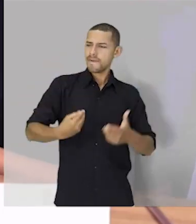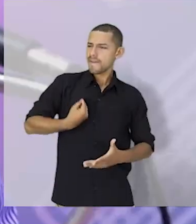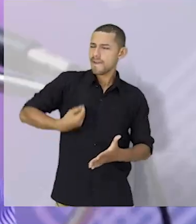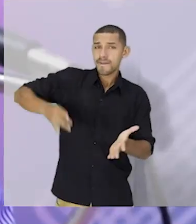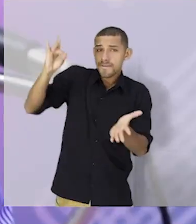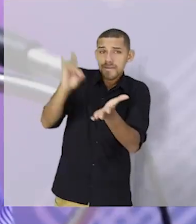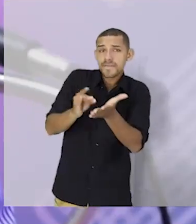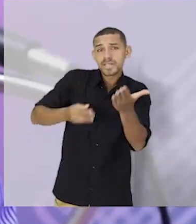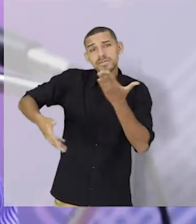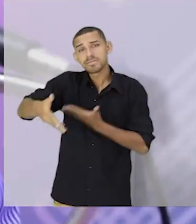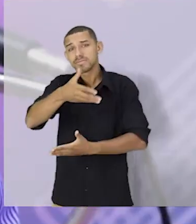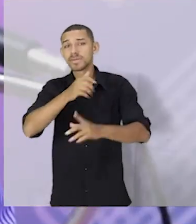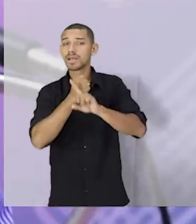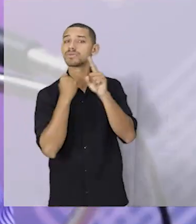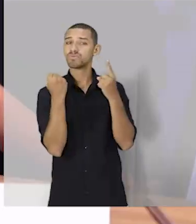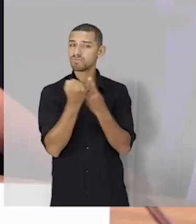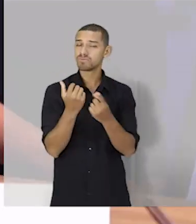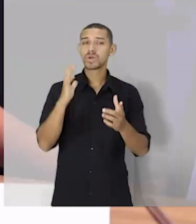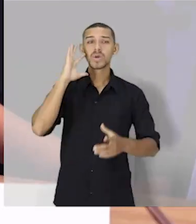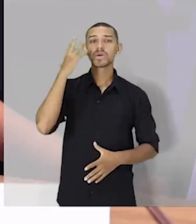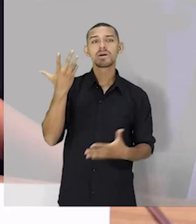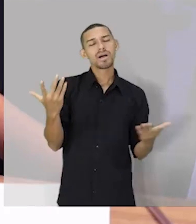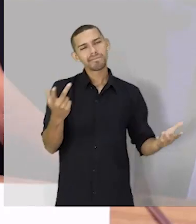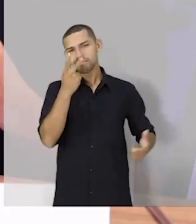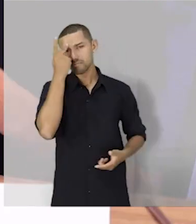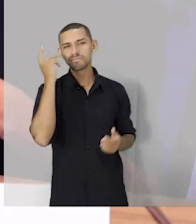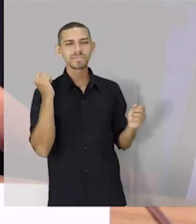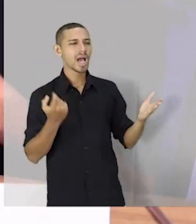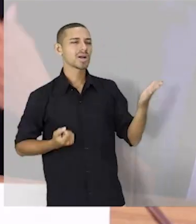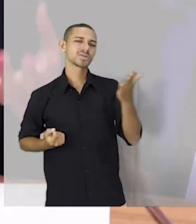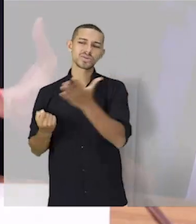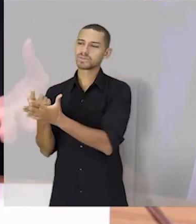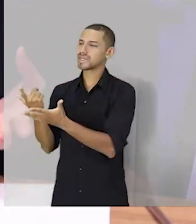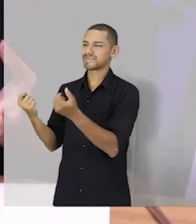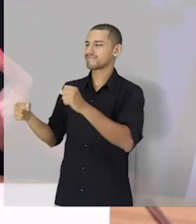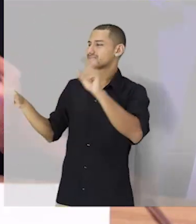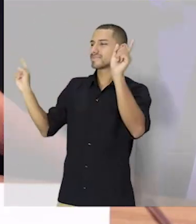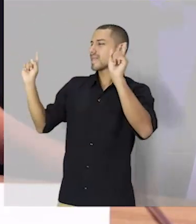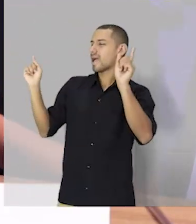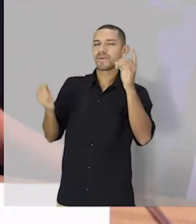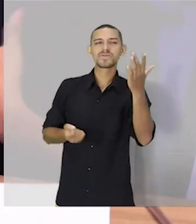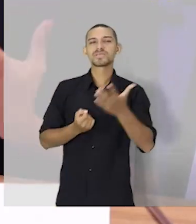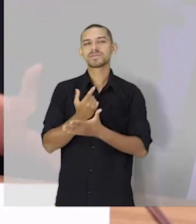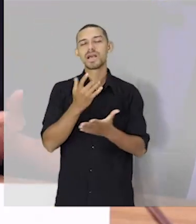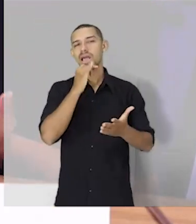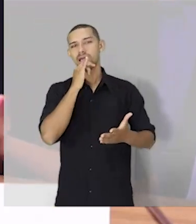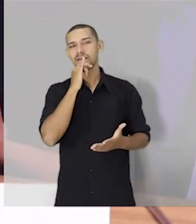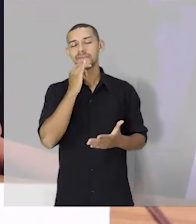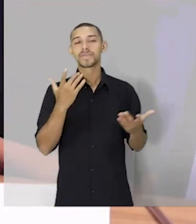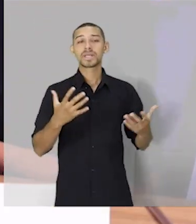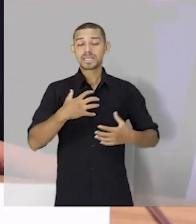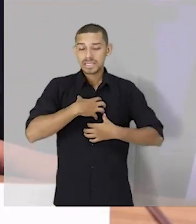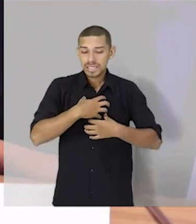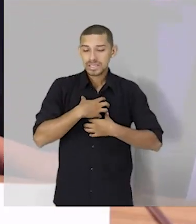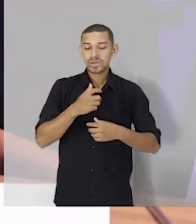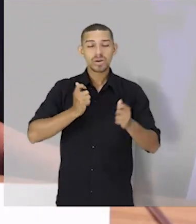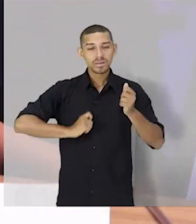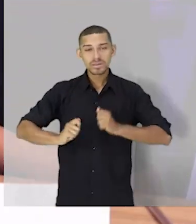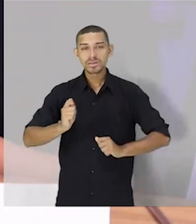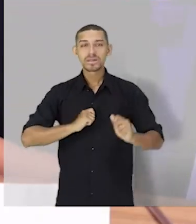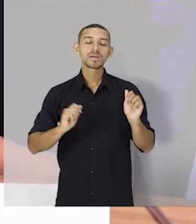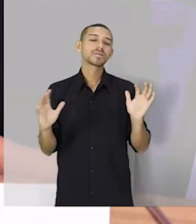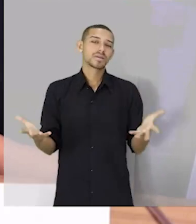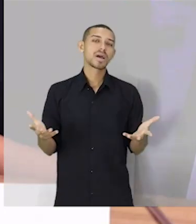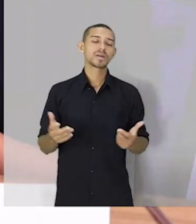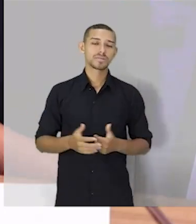nossa sociedade, né? Sim. Quem nunca comprou algo sem estar precisando e quem nunca também sentiu ansiedade, né? Sim.